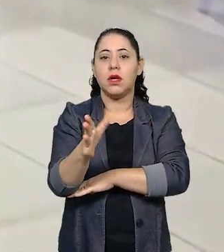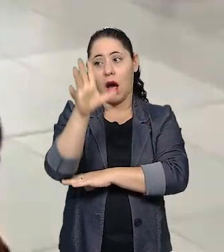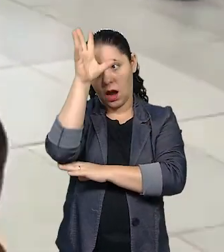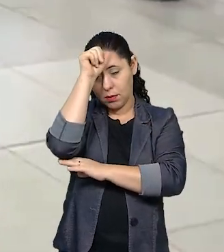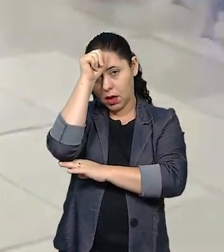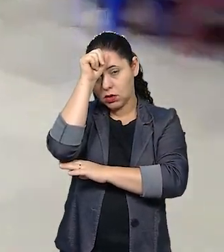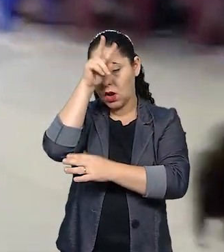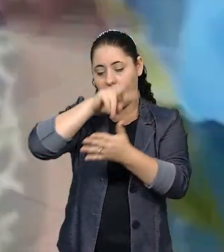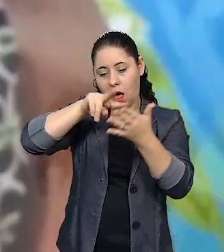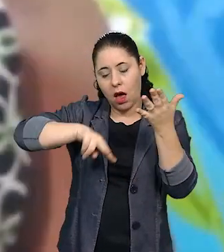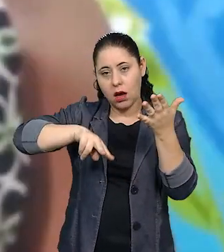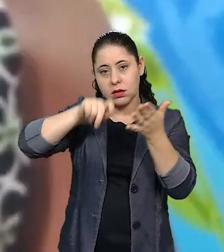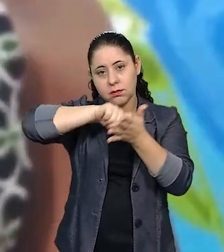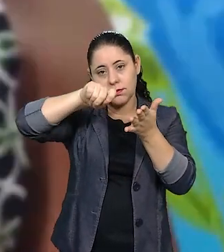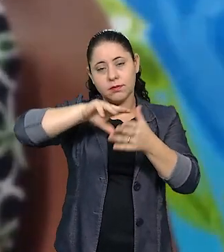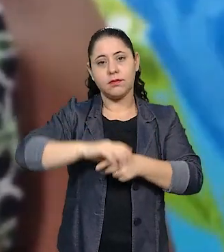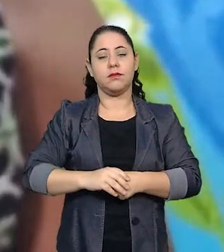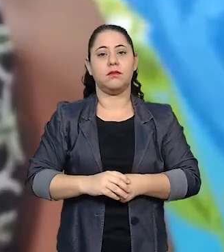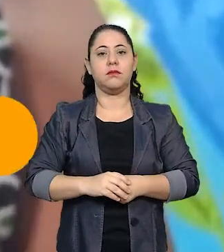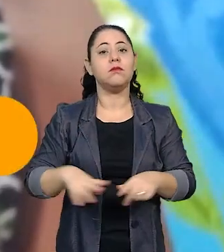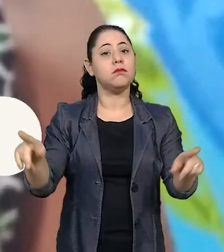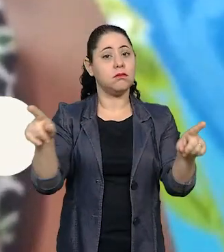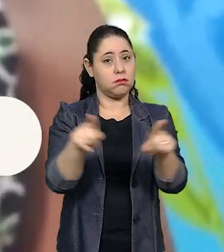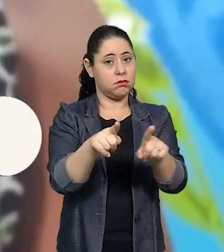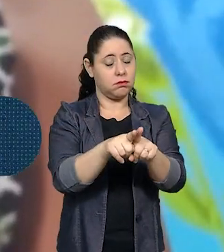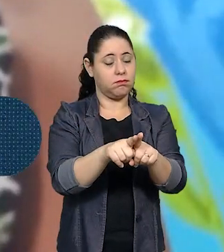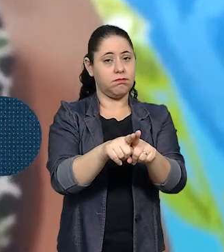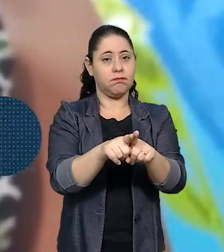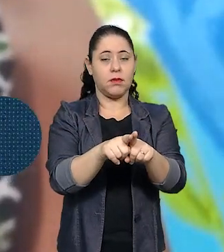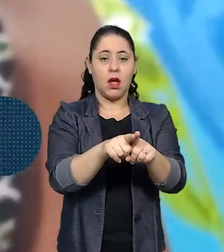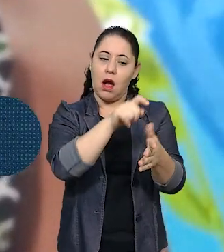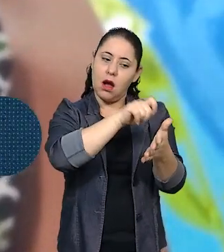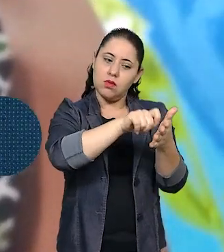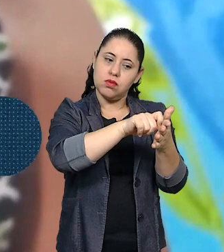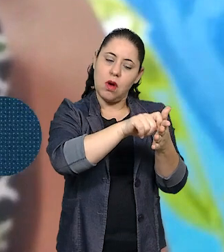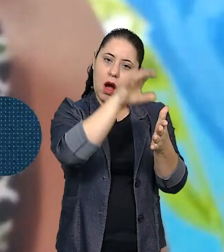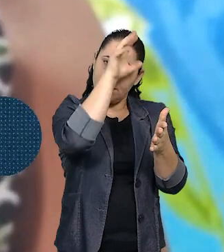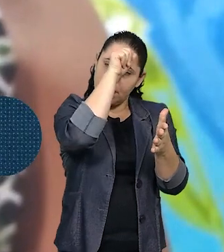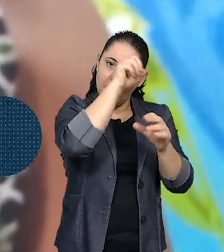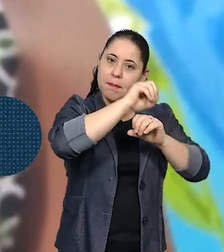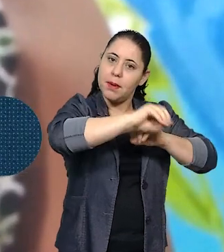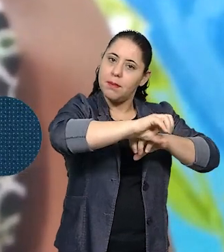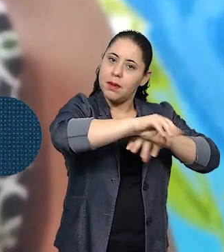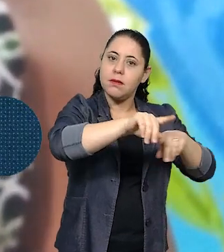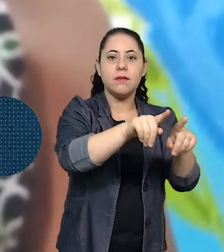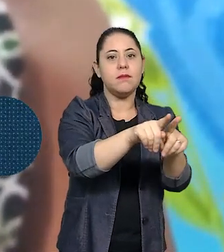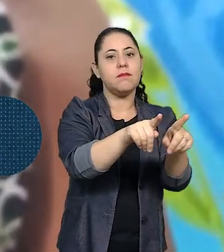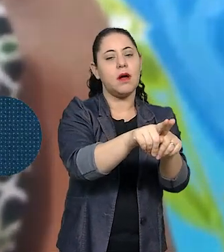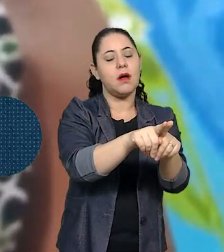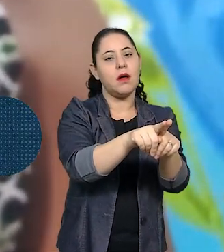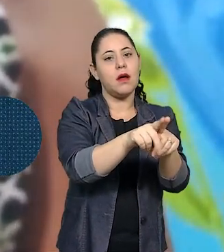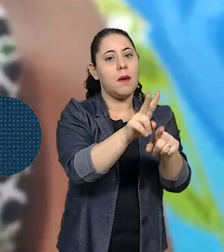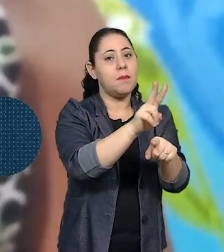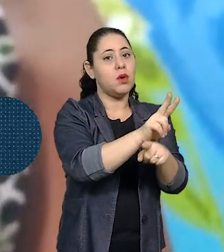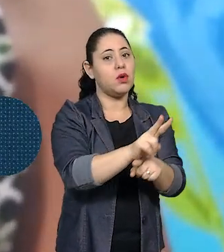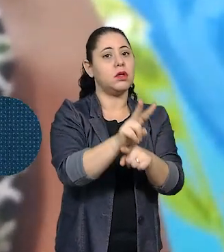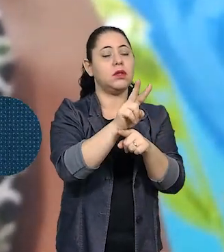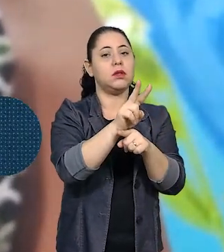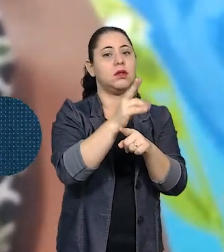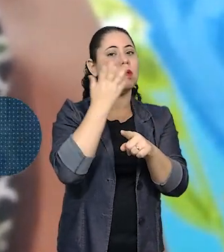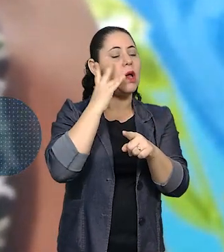situação de vulnerabilidade. Elas fazem 5 refeições diárias e já saem daqui alfabetizadas. Além de